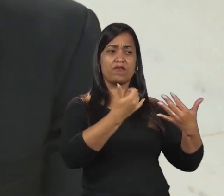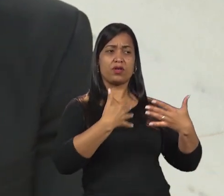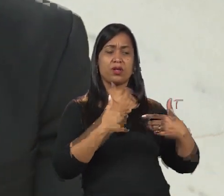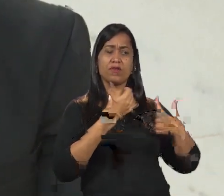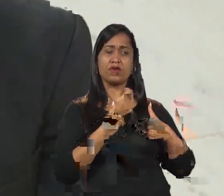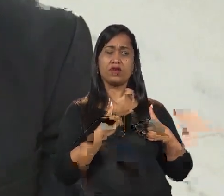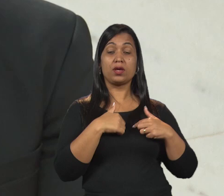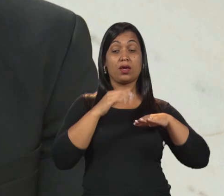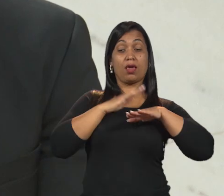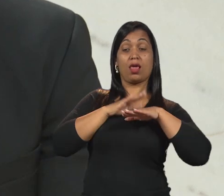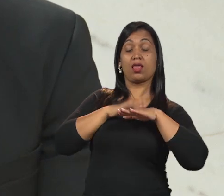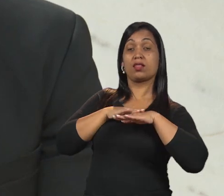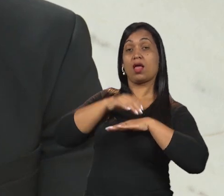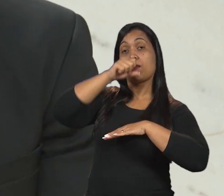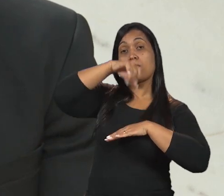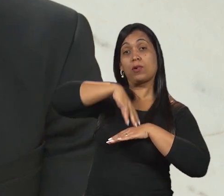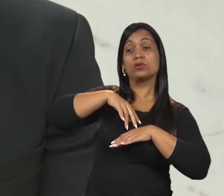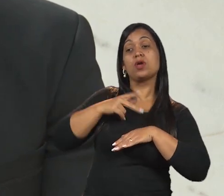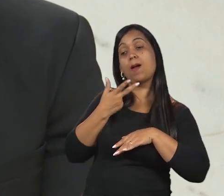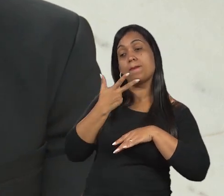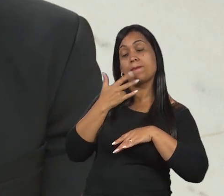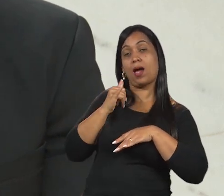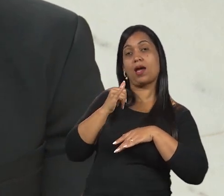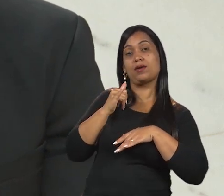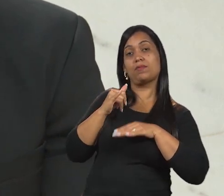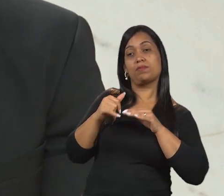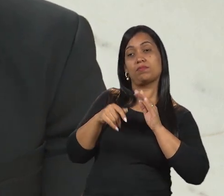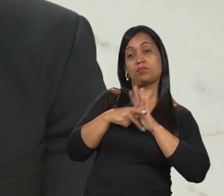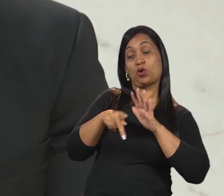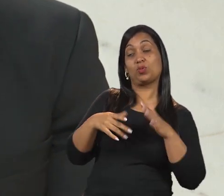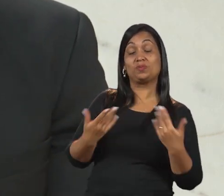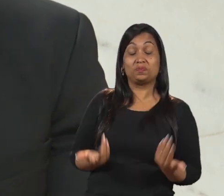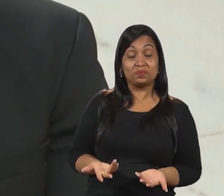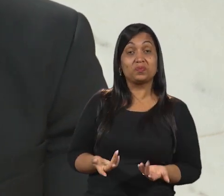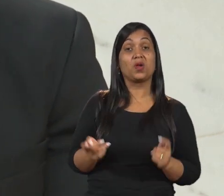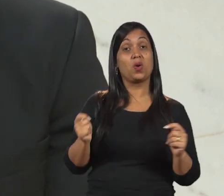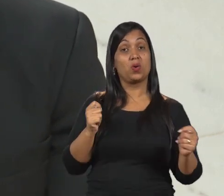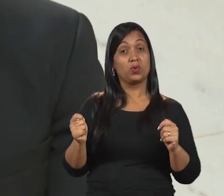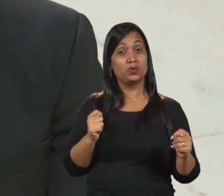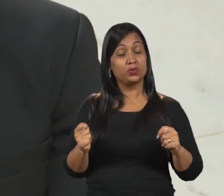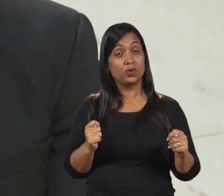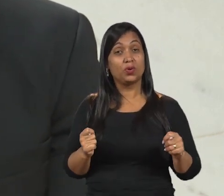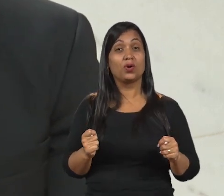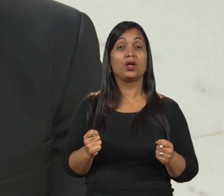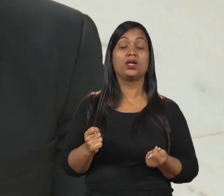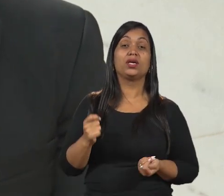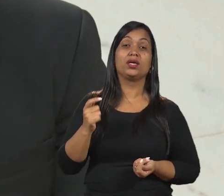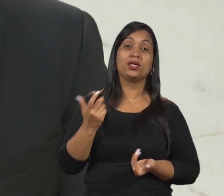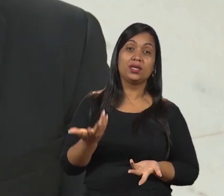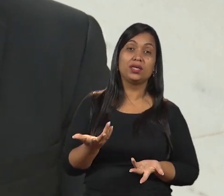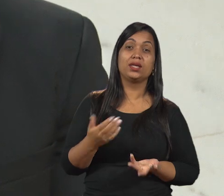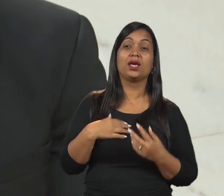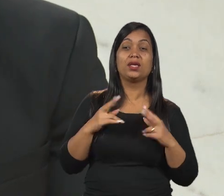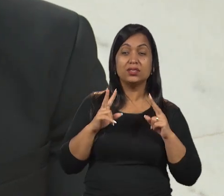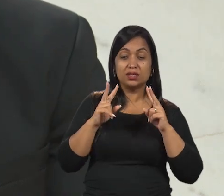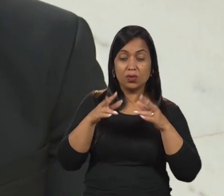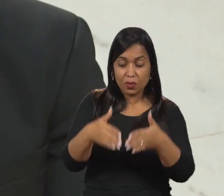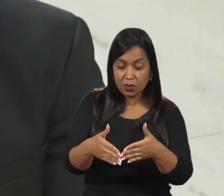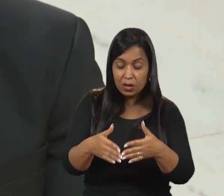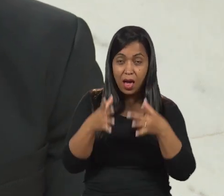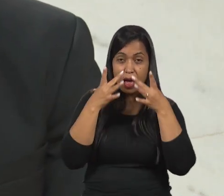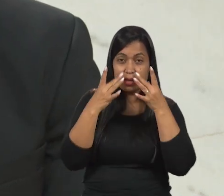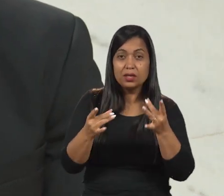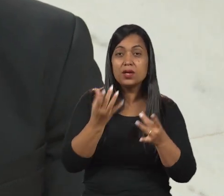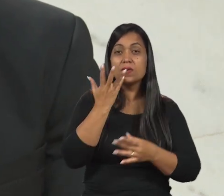está cometendo abuso é o próprio pai. Então a gente precisa ter esse controle e ter esse olhar atento para que as